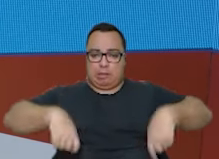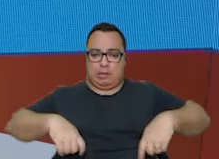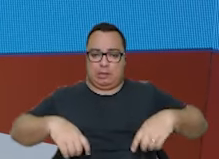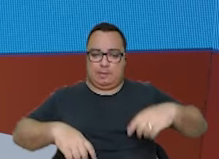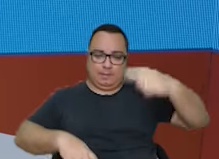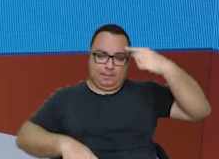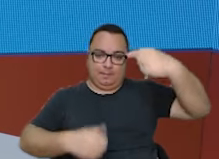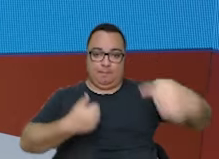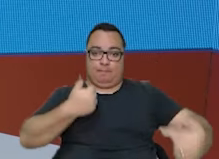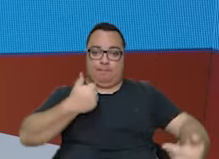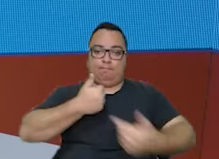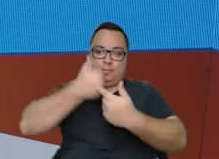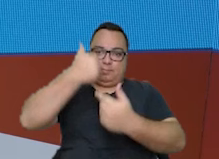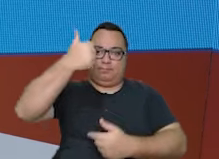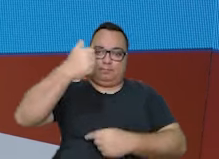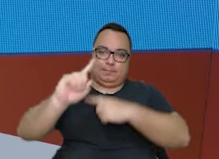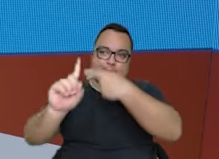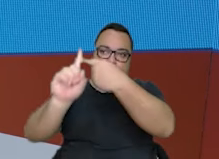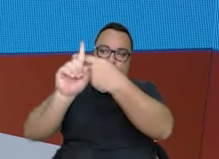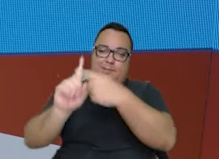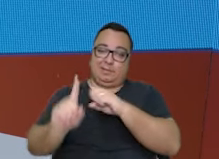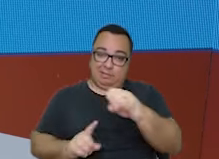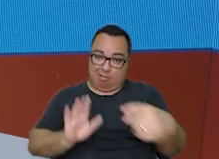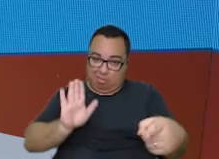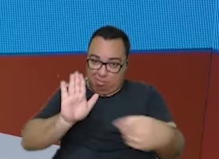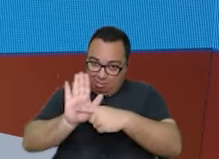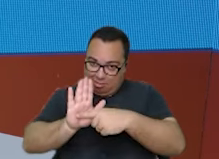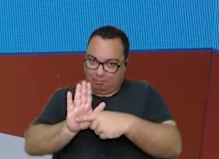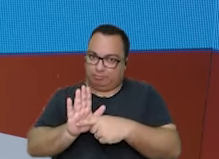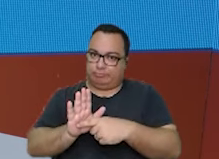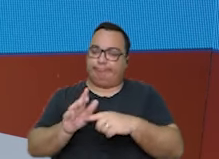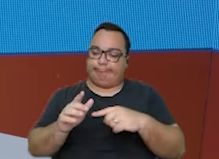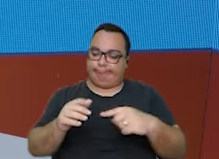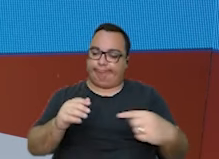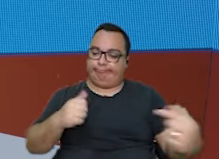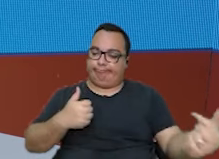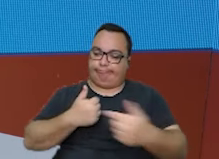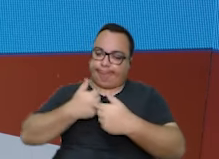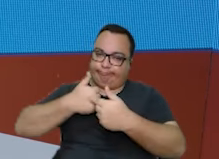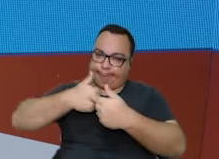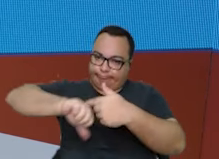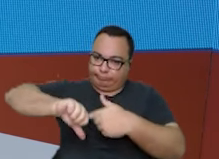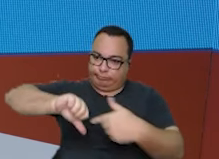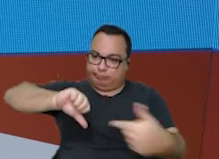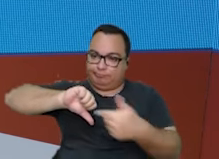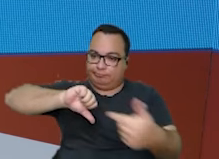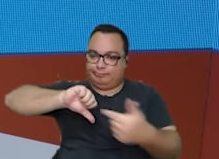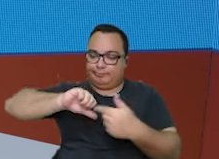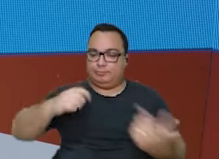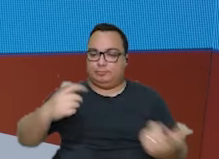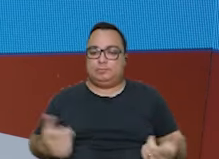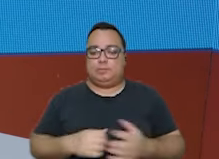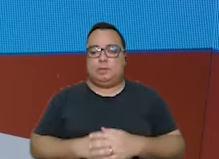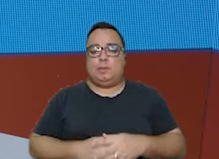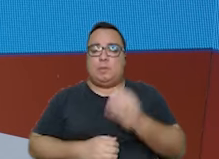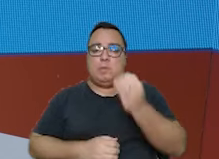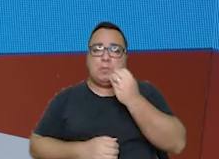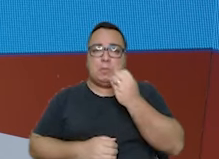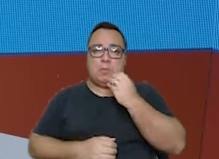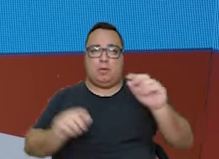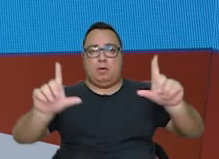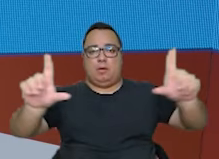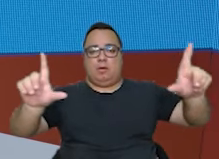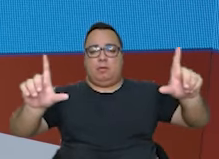ser marcante e negativa e aí o cara vai lá e coloca também né mas existem algumas oportunidades no próprio local a depender da situação